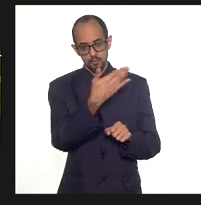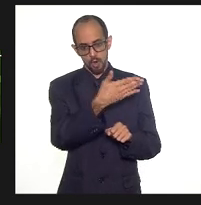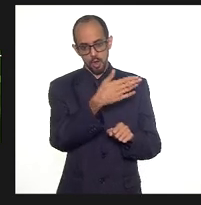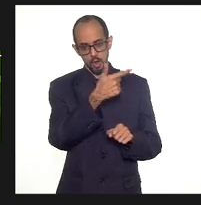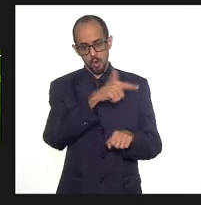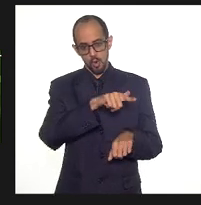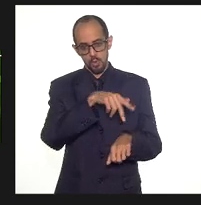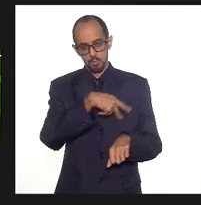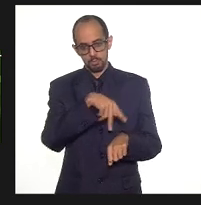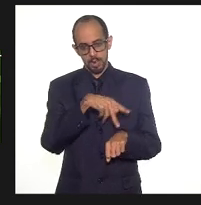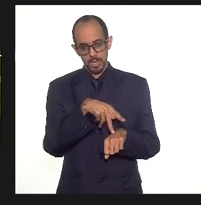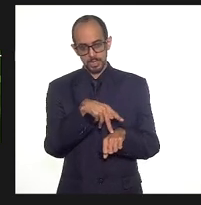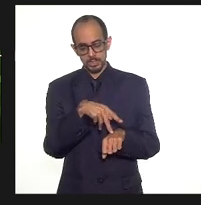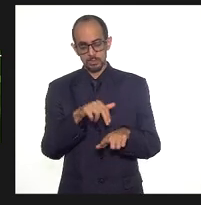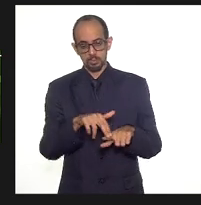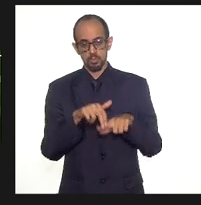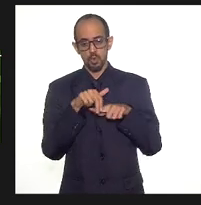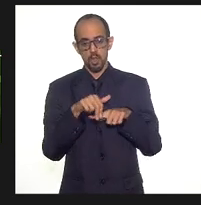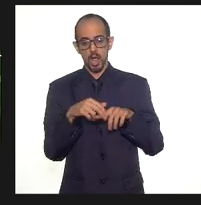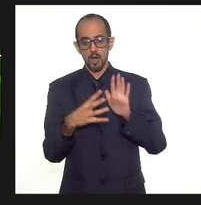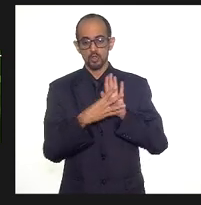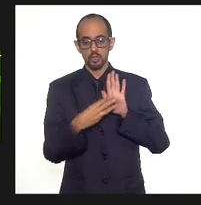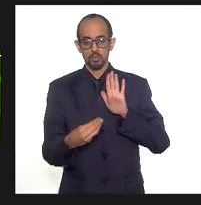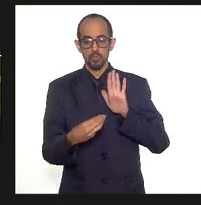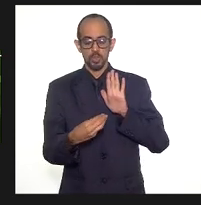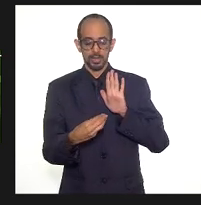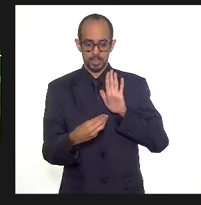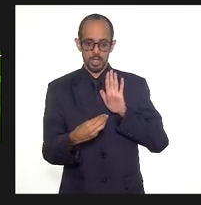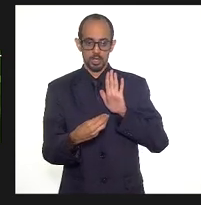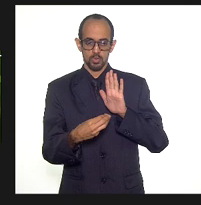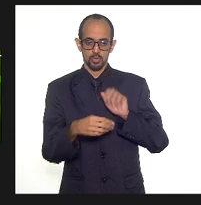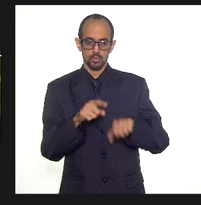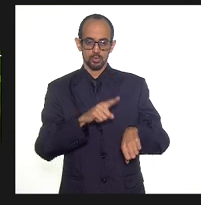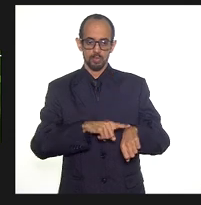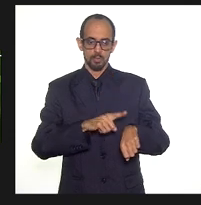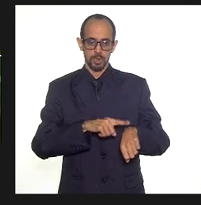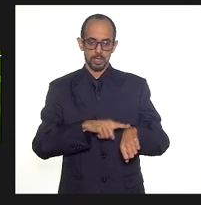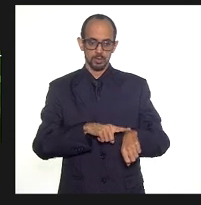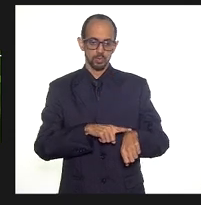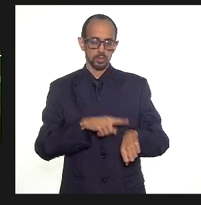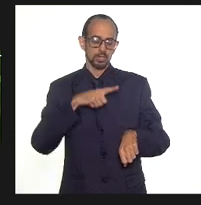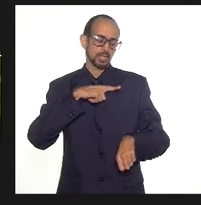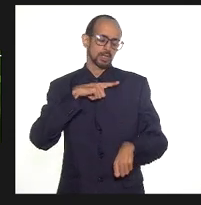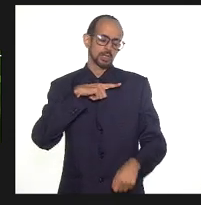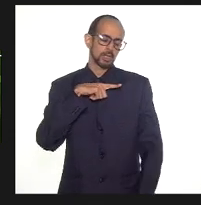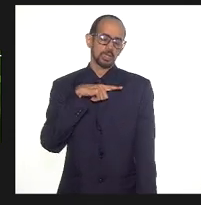à modelagem legal da época, onde você tinha